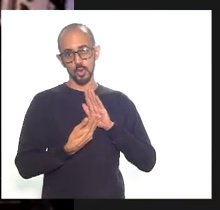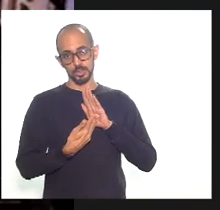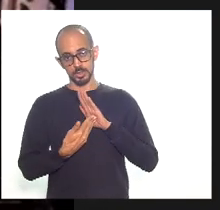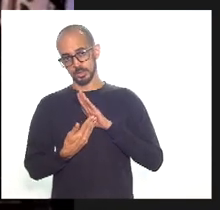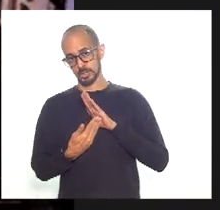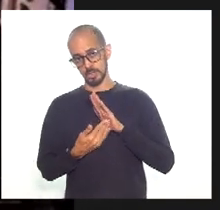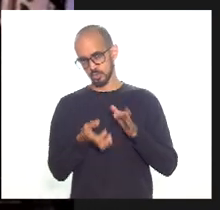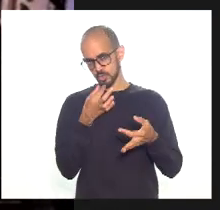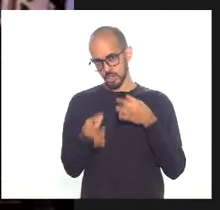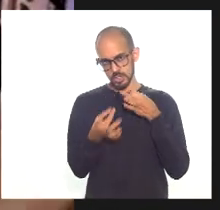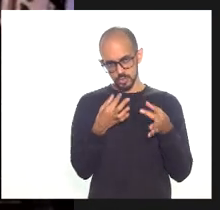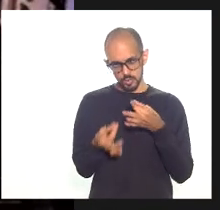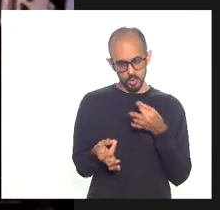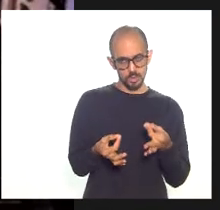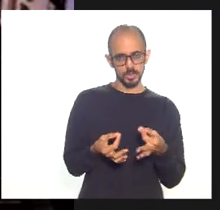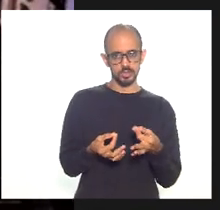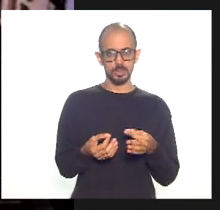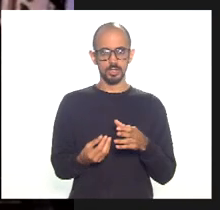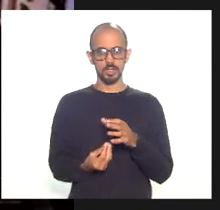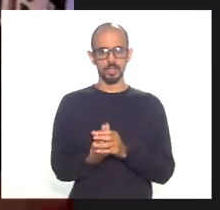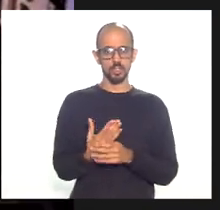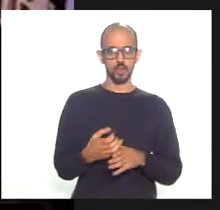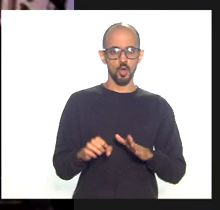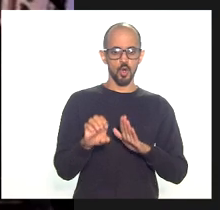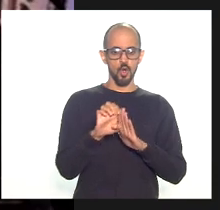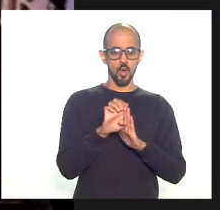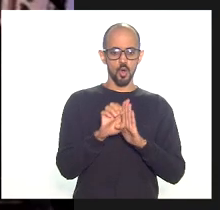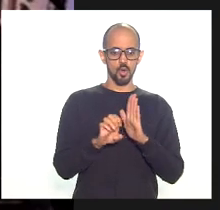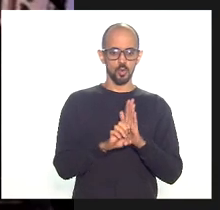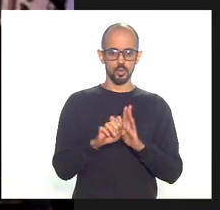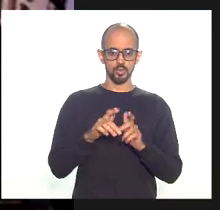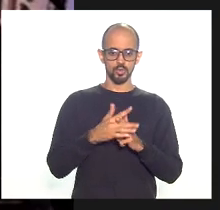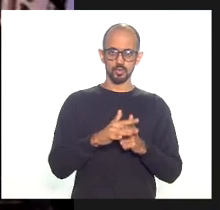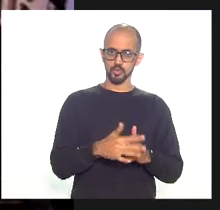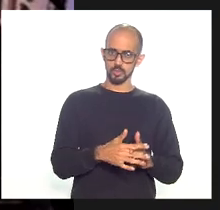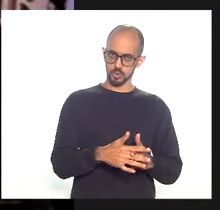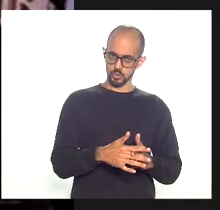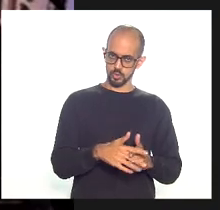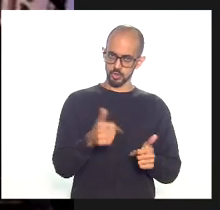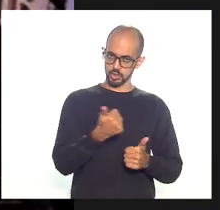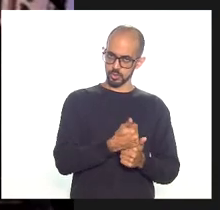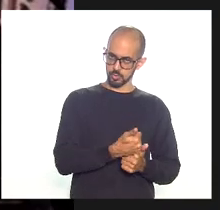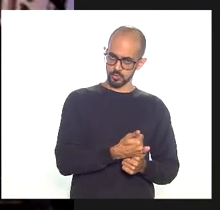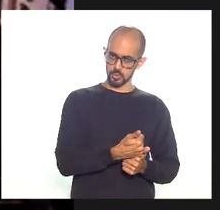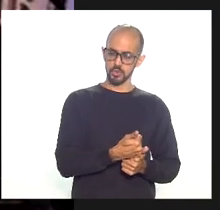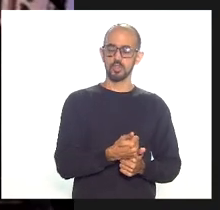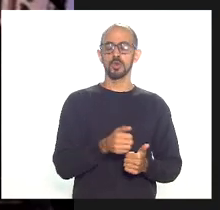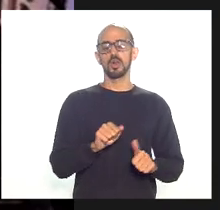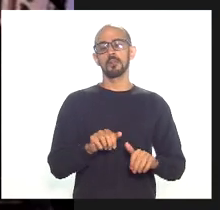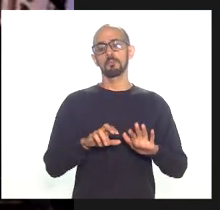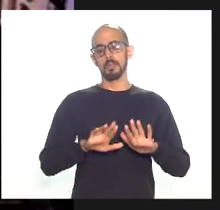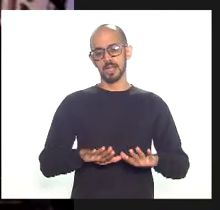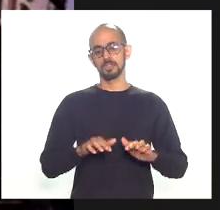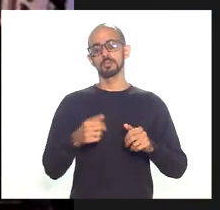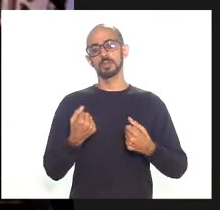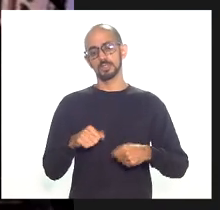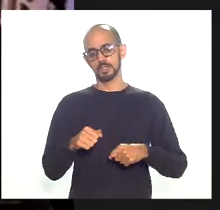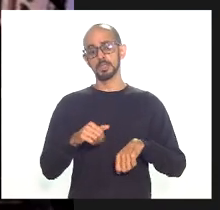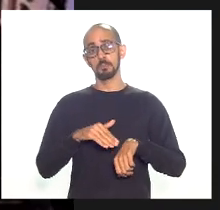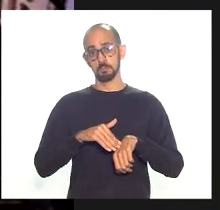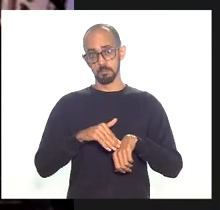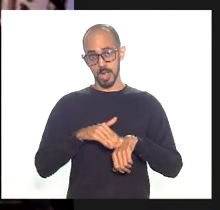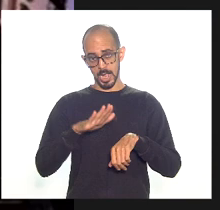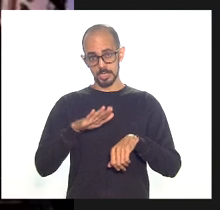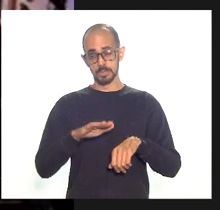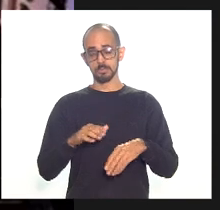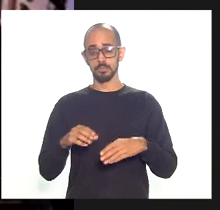todas as sugestões e criou um substitutivo, mas nós vamos ter que fazer mais emendas contribuindo aí para a